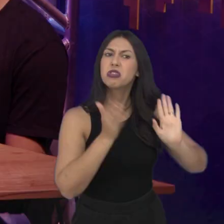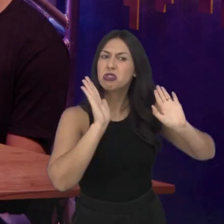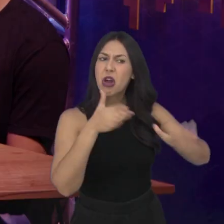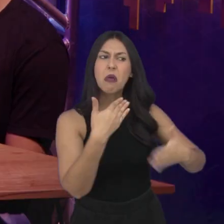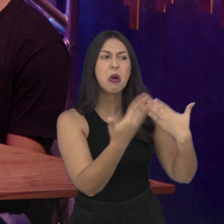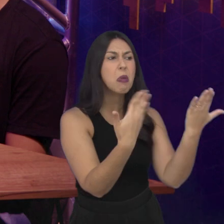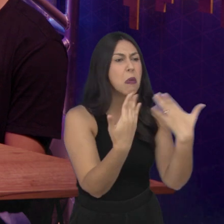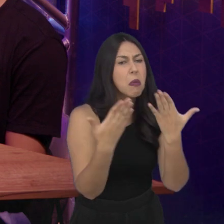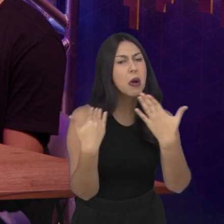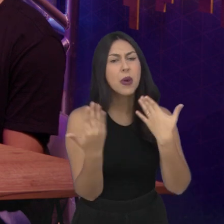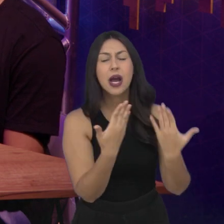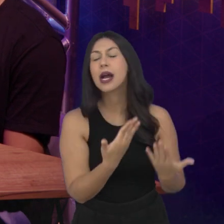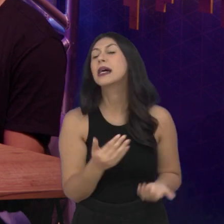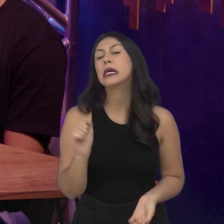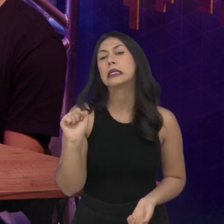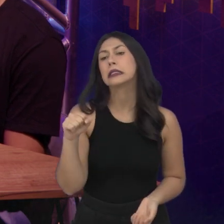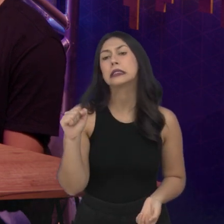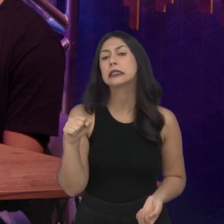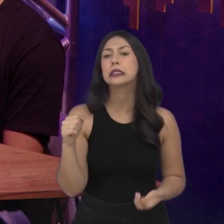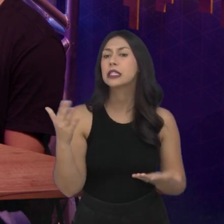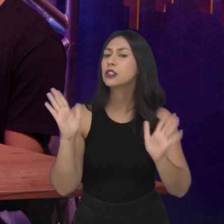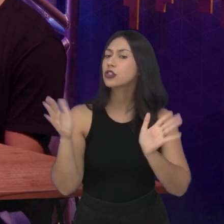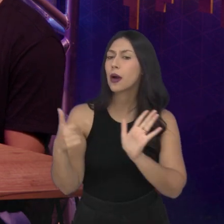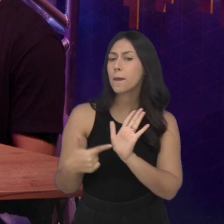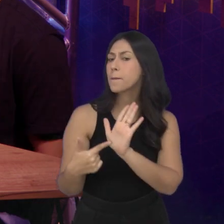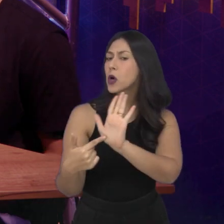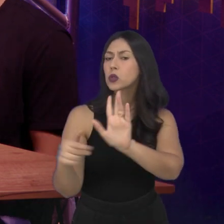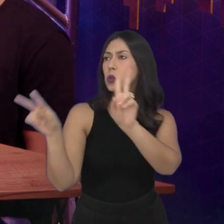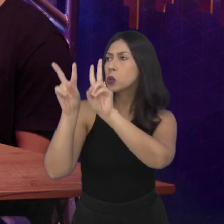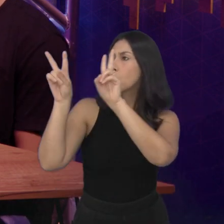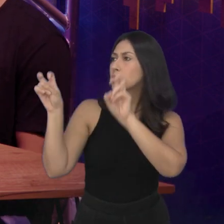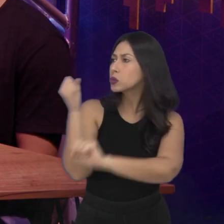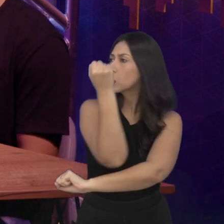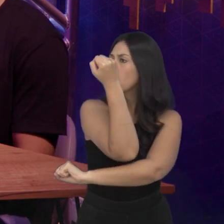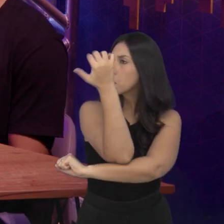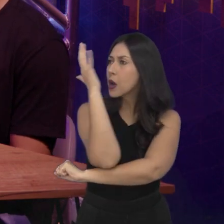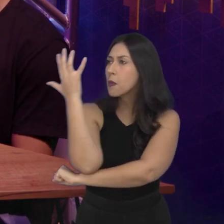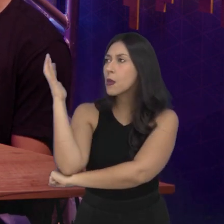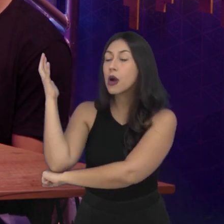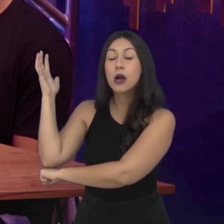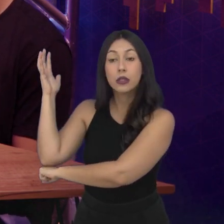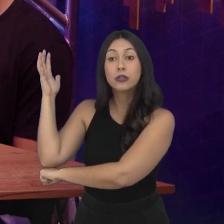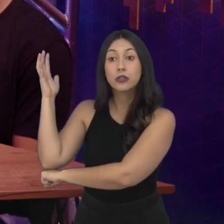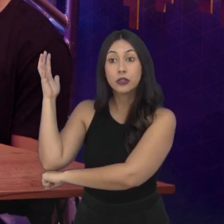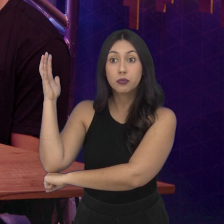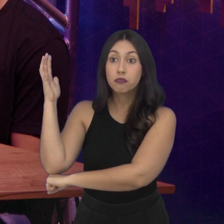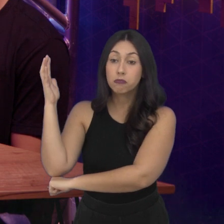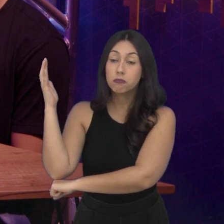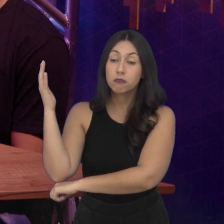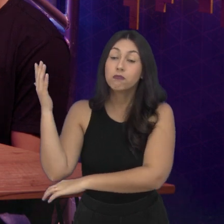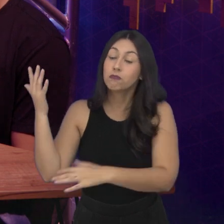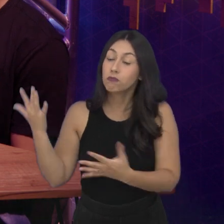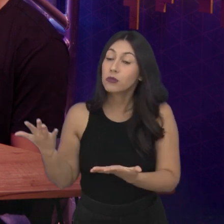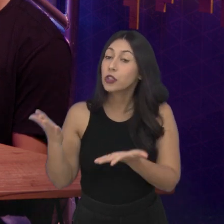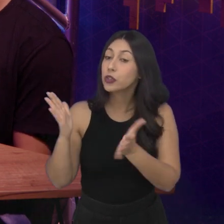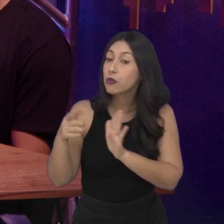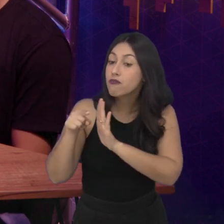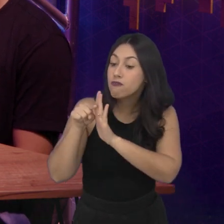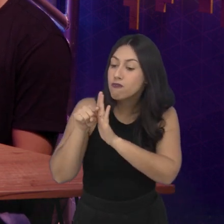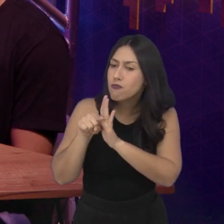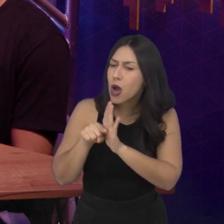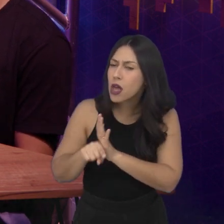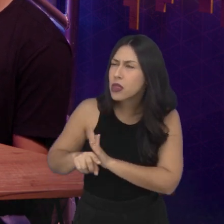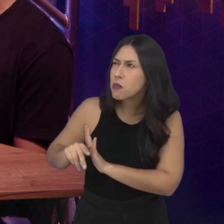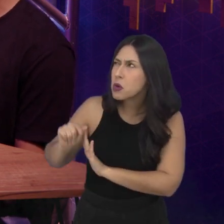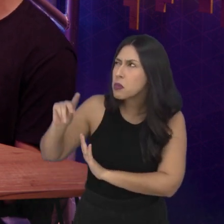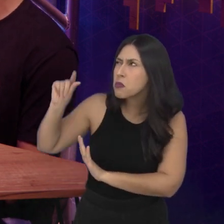sempre, várias Sim. coisas. A gente falou Tipo- vários temas ambientais já, e tal, que Uhum. tem